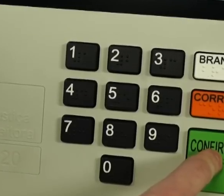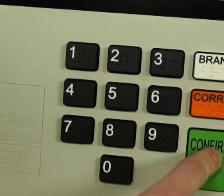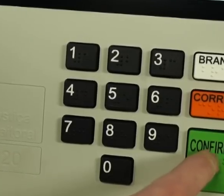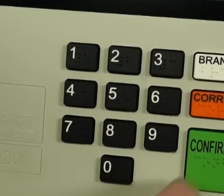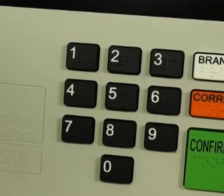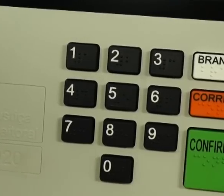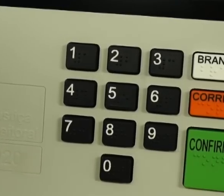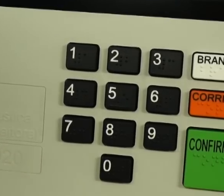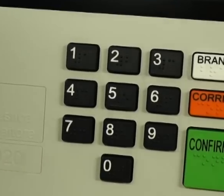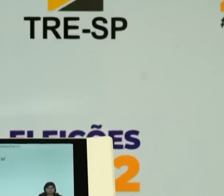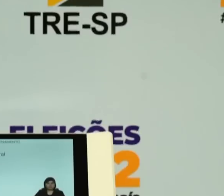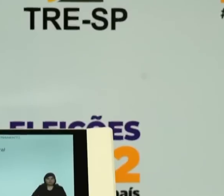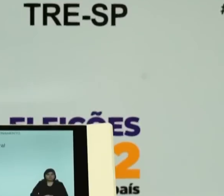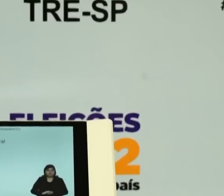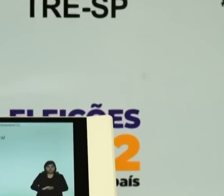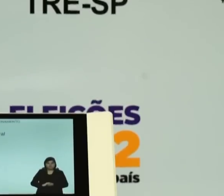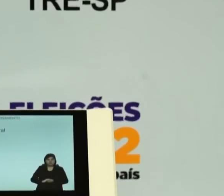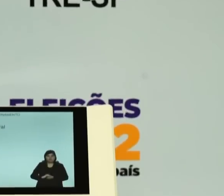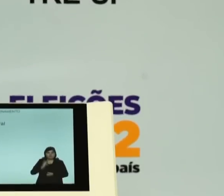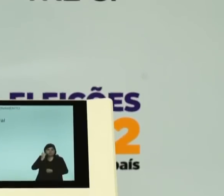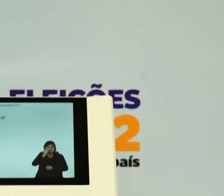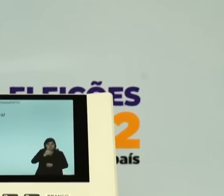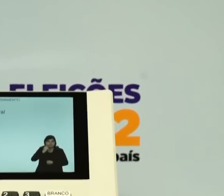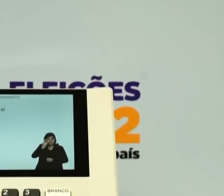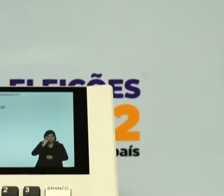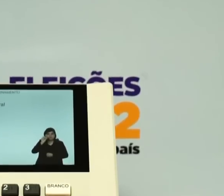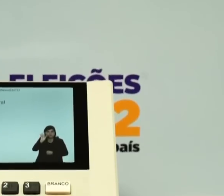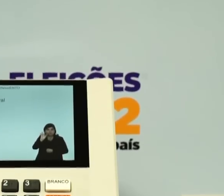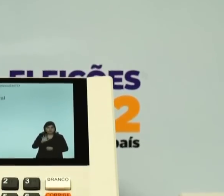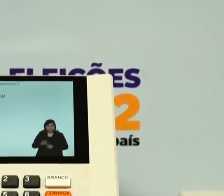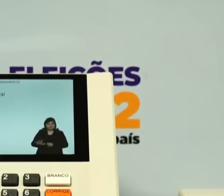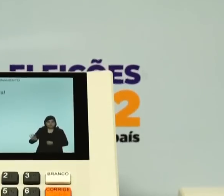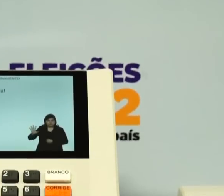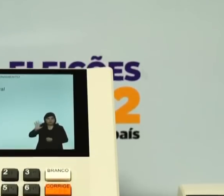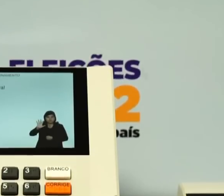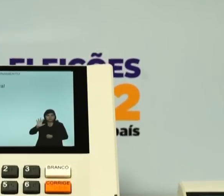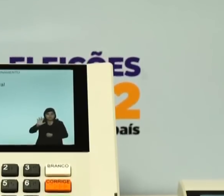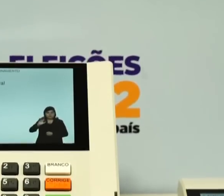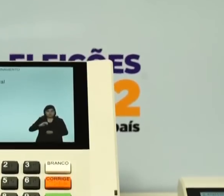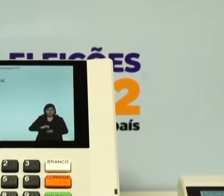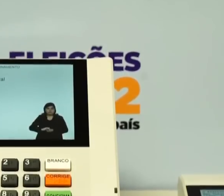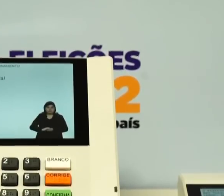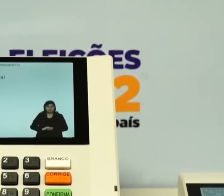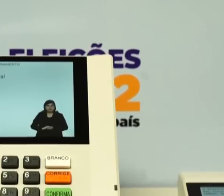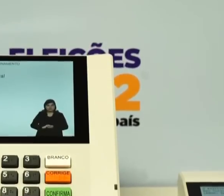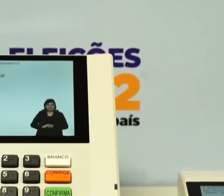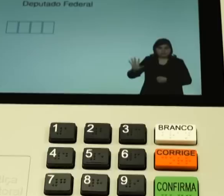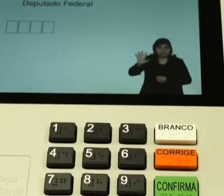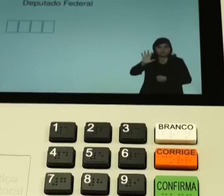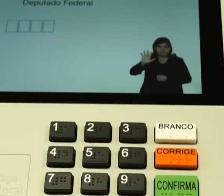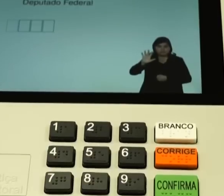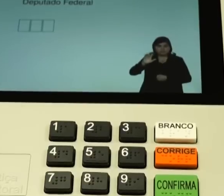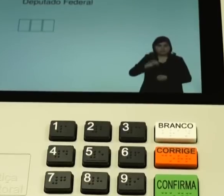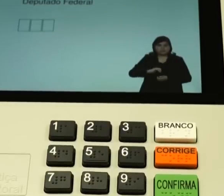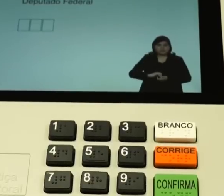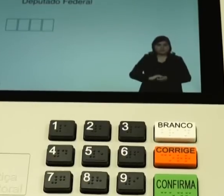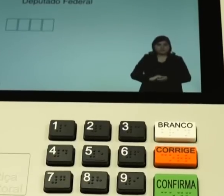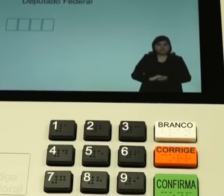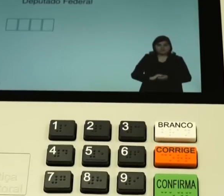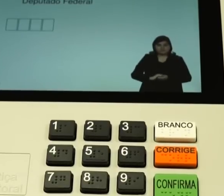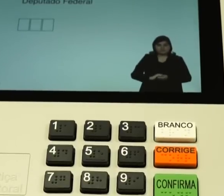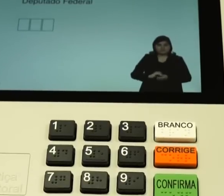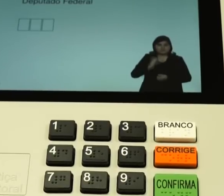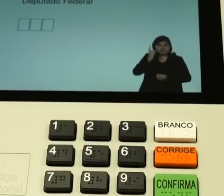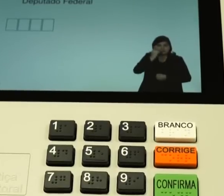exercer um mandato durante 4 anos. Excelente. Ministro, muito obrigado, viu? Foi um prazer falar contigo e que amanhã